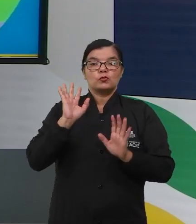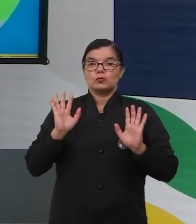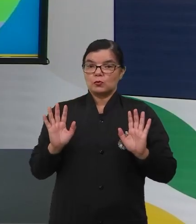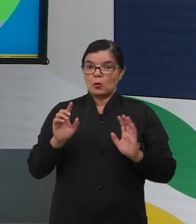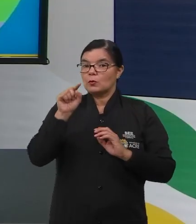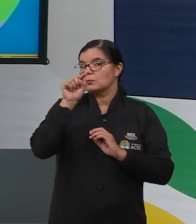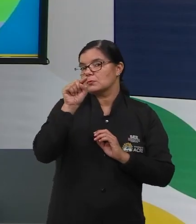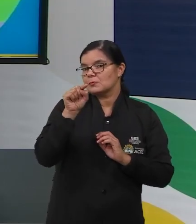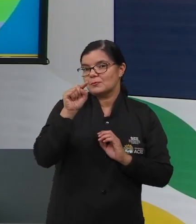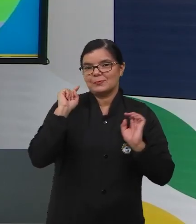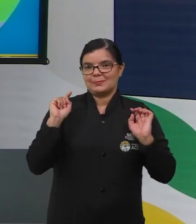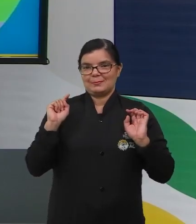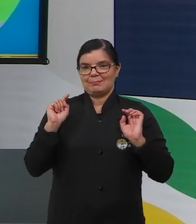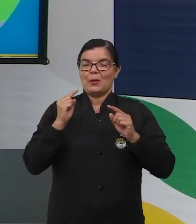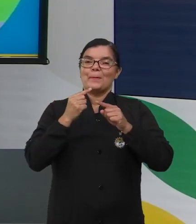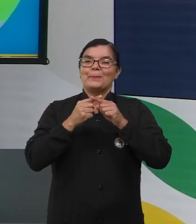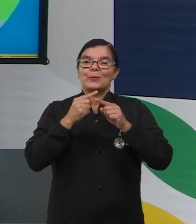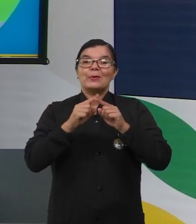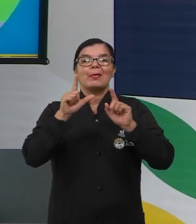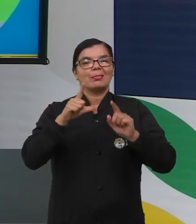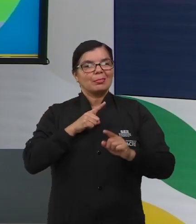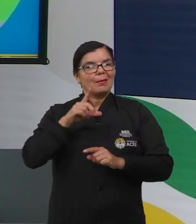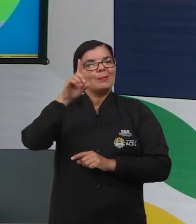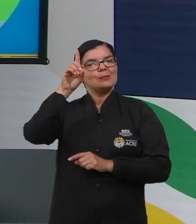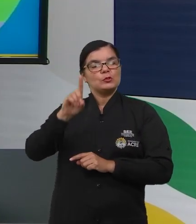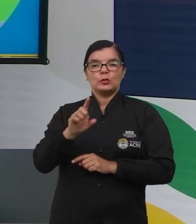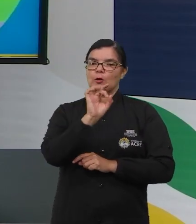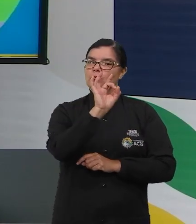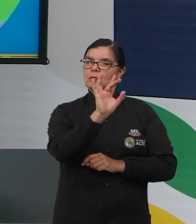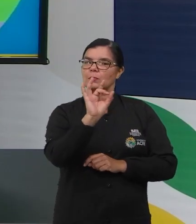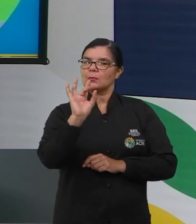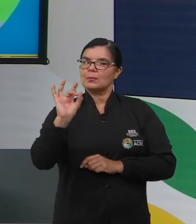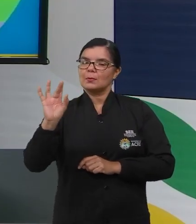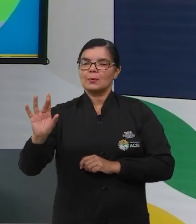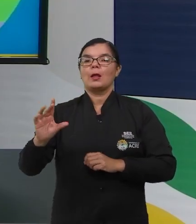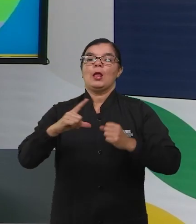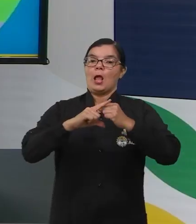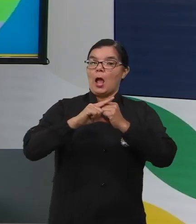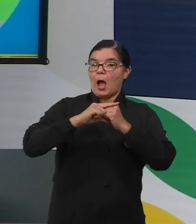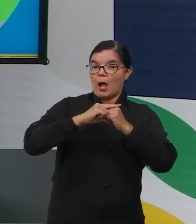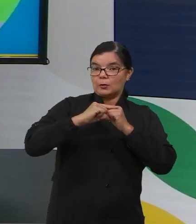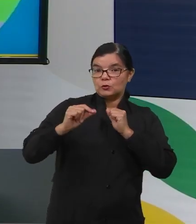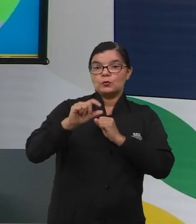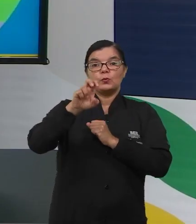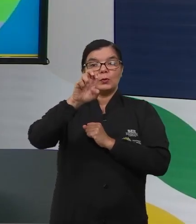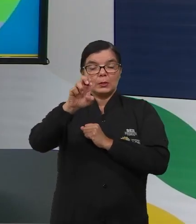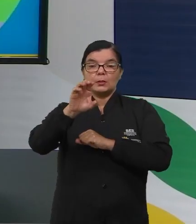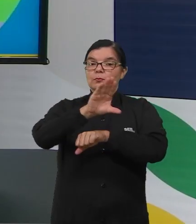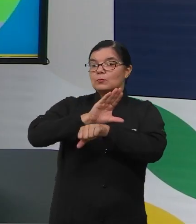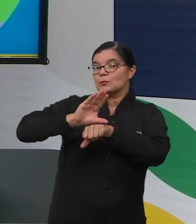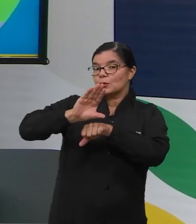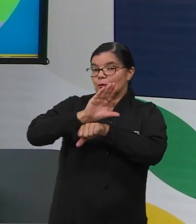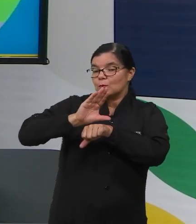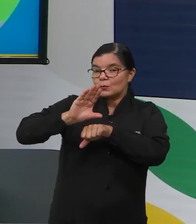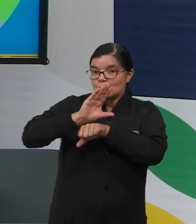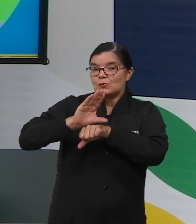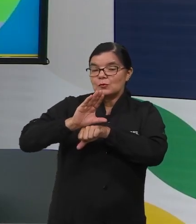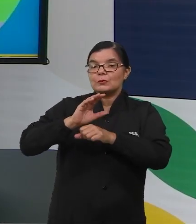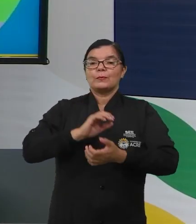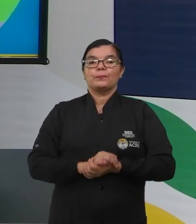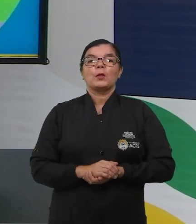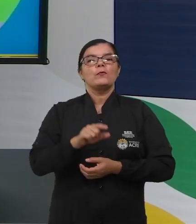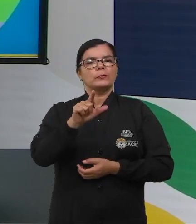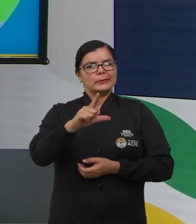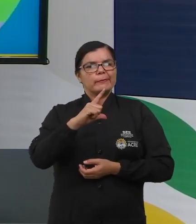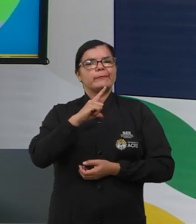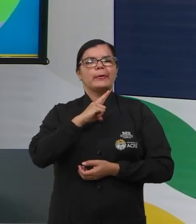de você, porque a gente tem os direitos individuais, artigo 5º da Constituição, dá uma olhadinha, você vai conseguir entender que